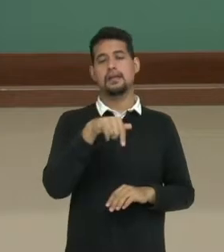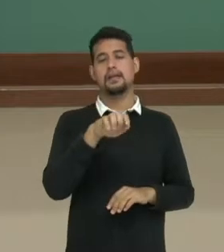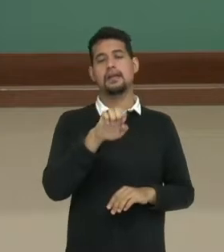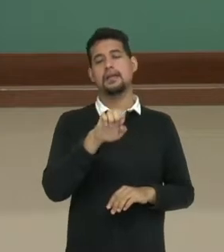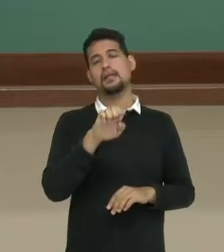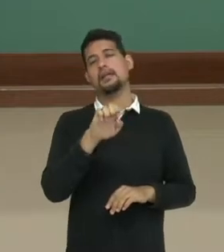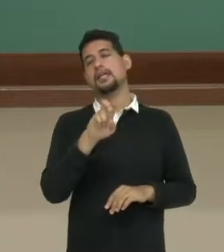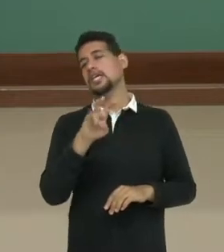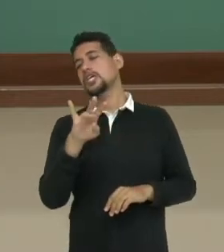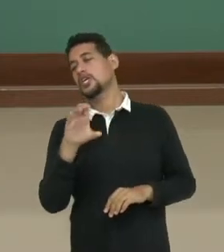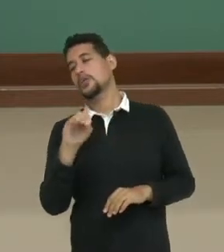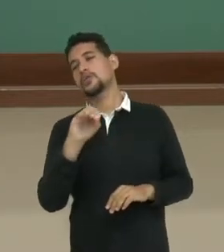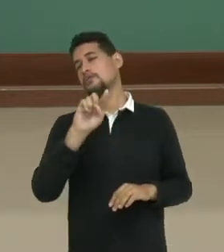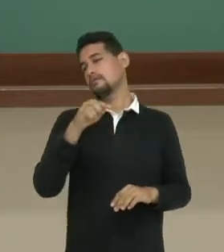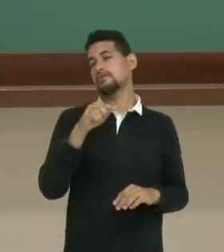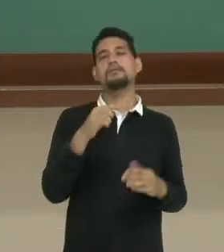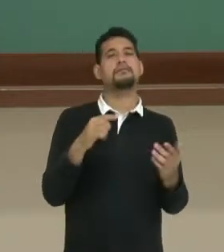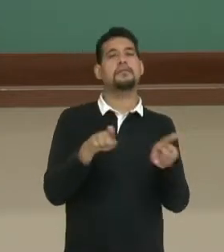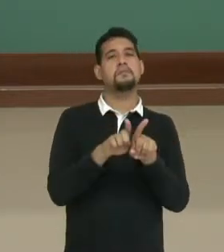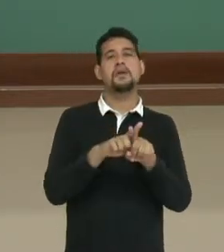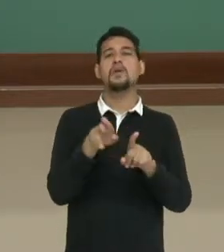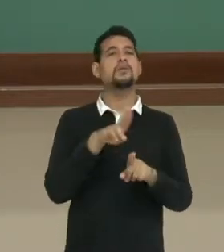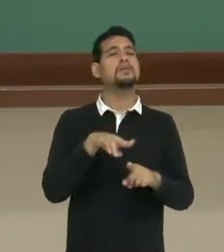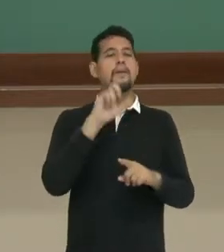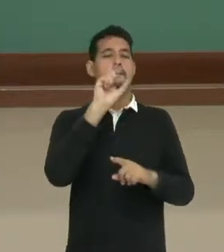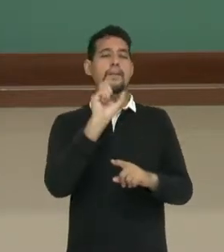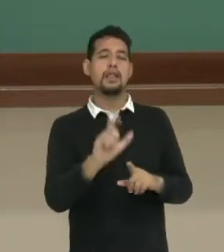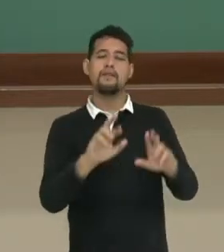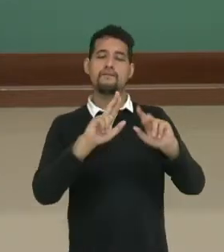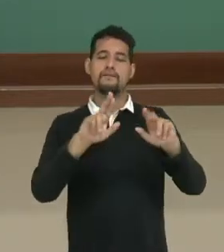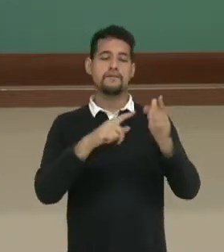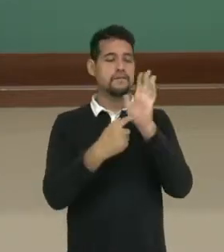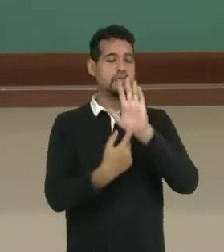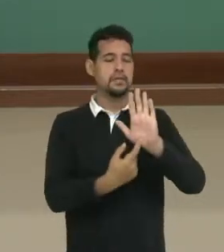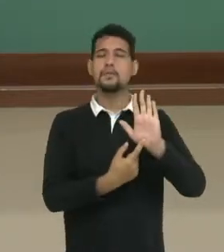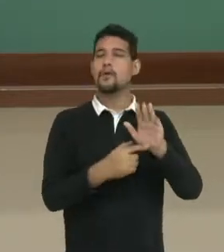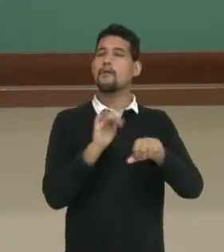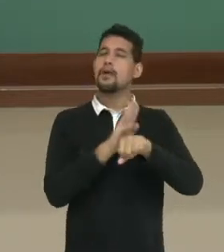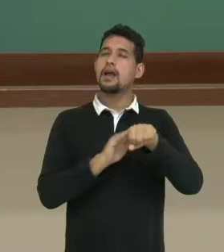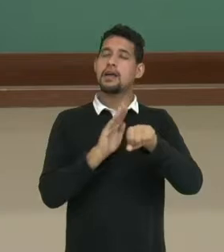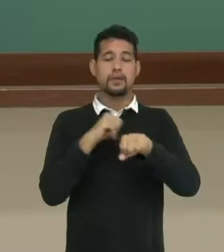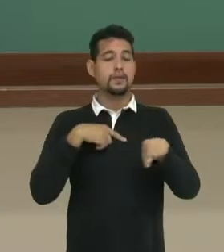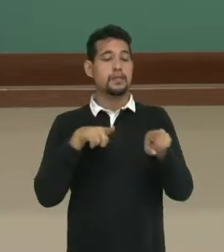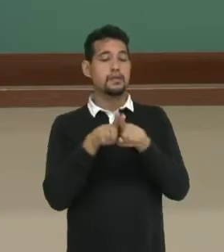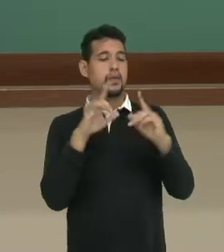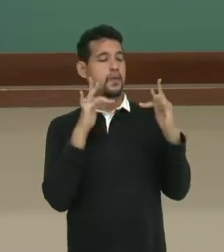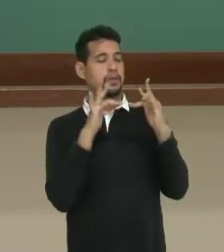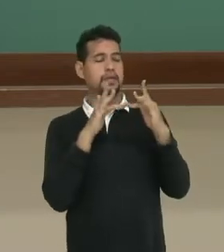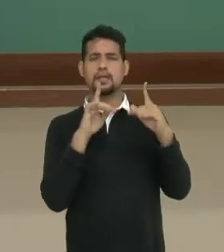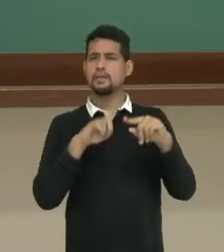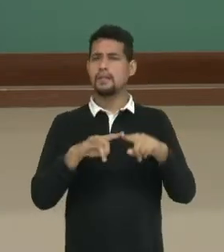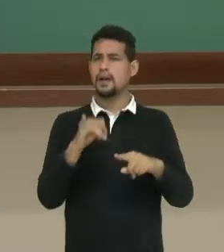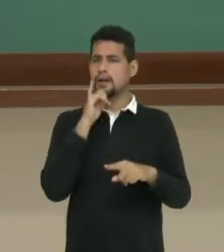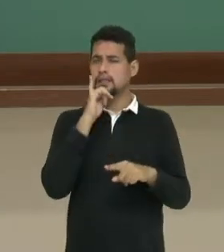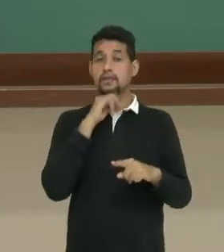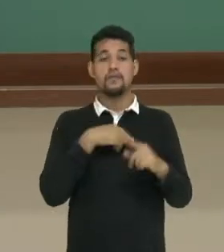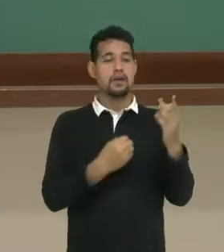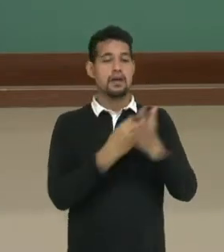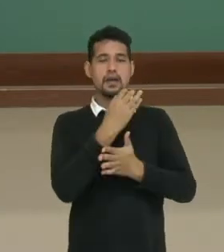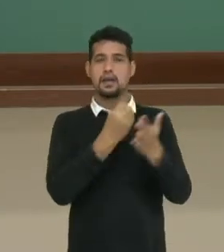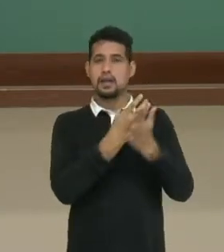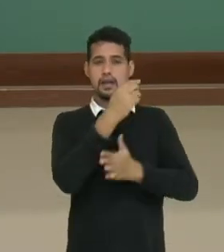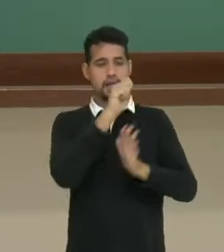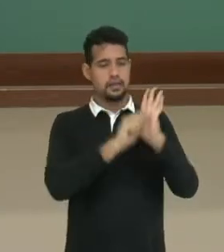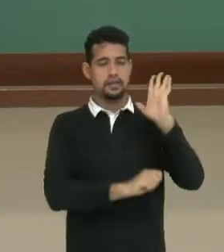tal, enfim, usar outras palavras que demonstrem o carinho e a intimidade. Agora, se eu vou elaborar a carta